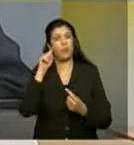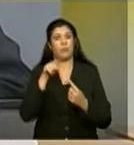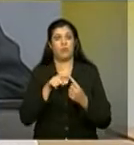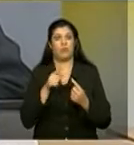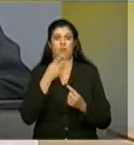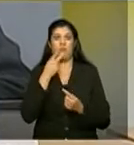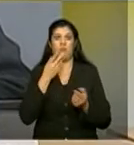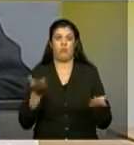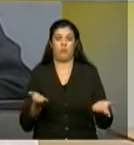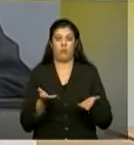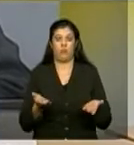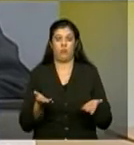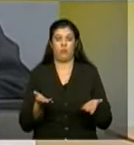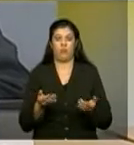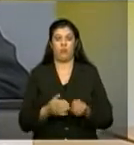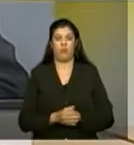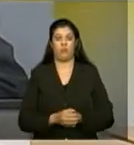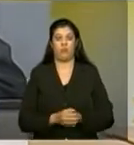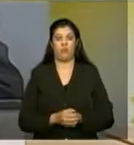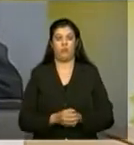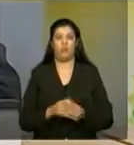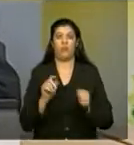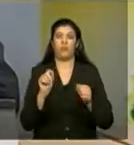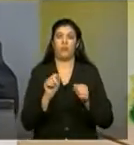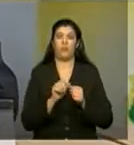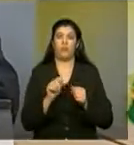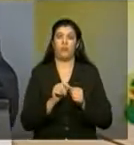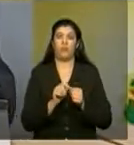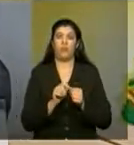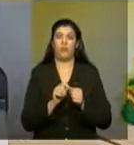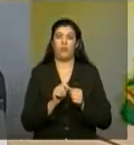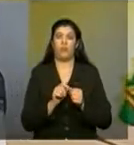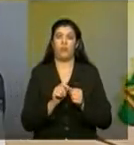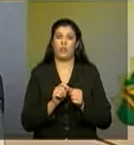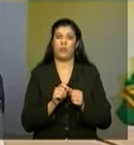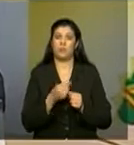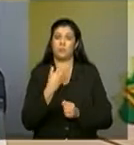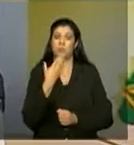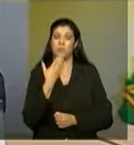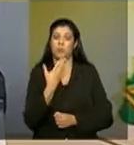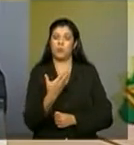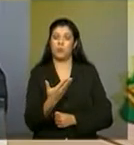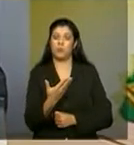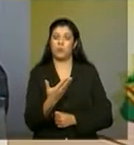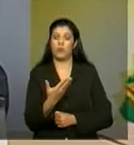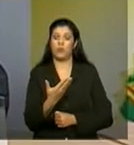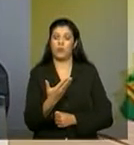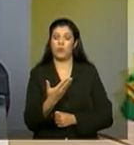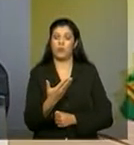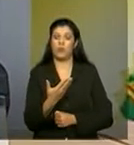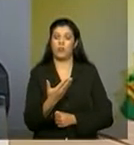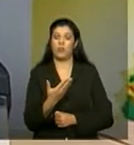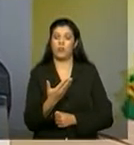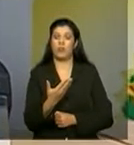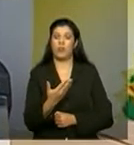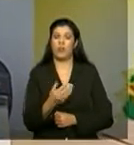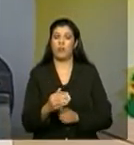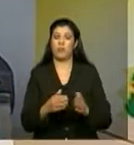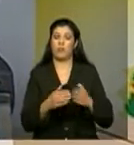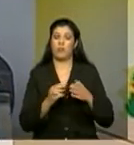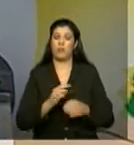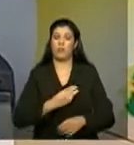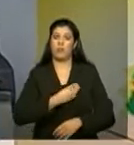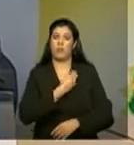solenidade caso o da mesa dele salvatti